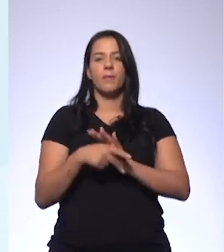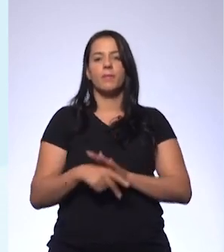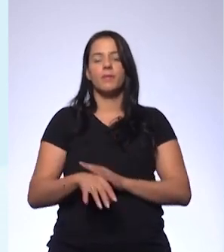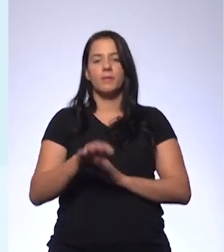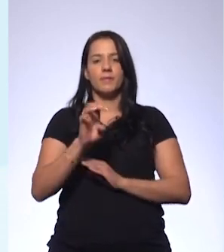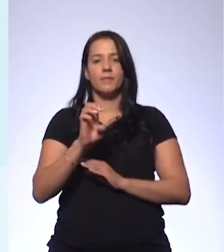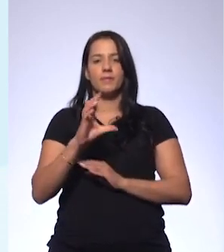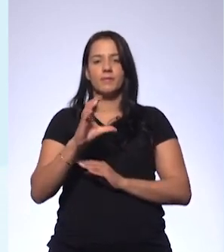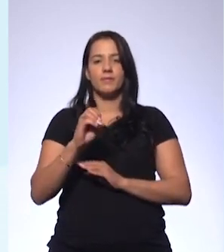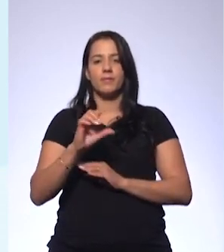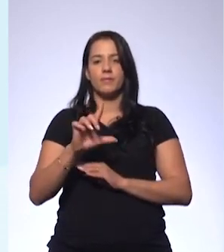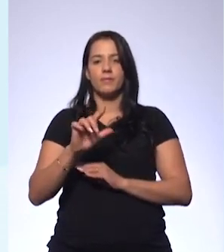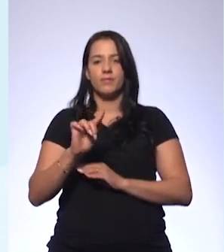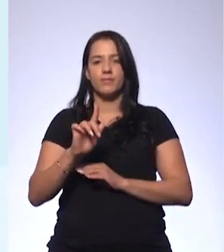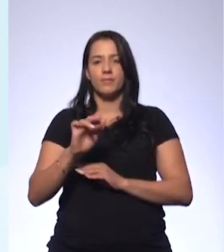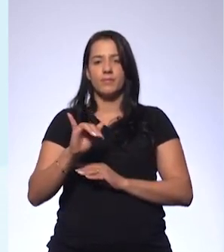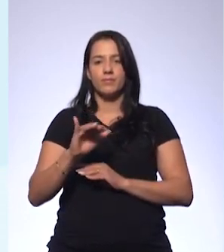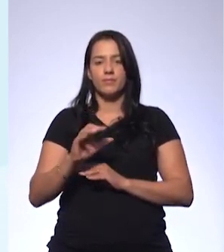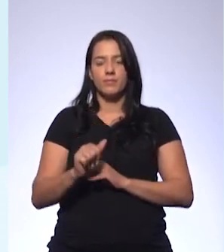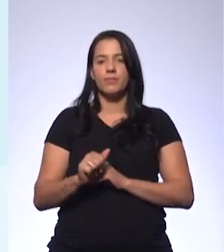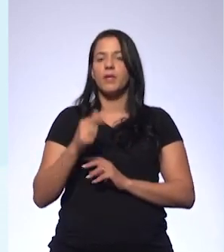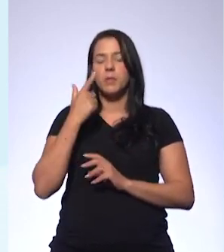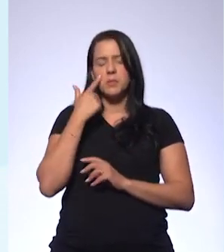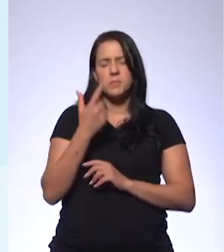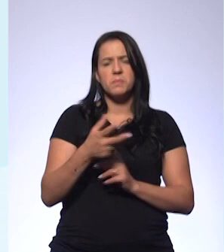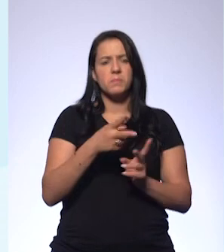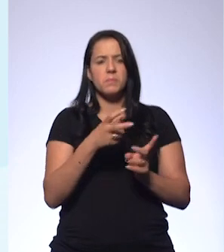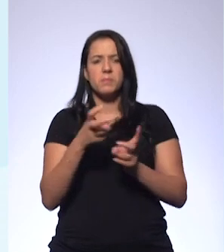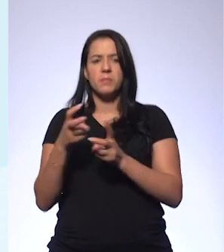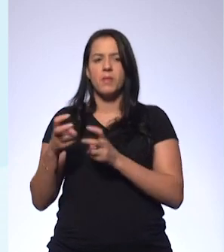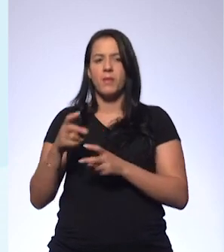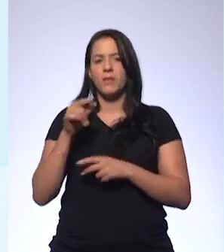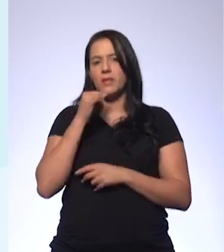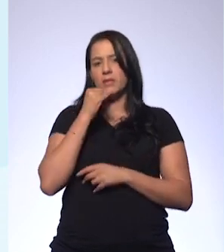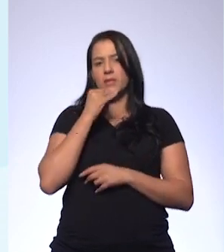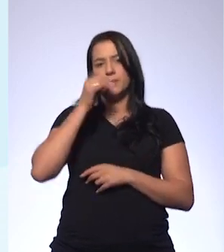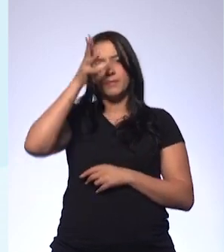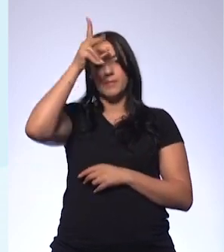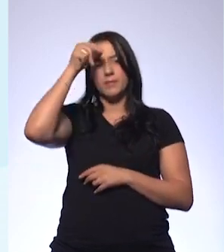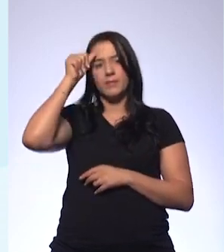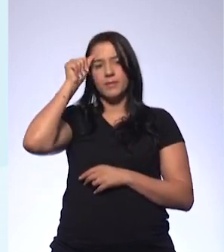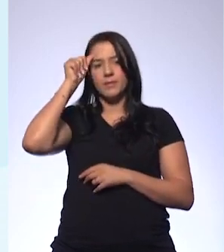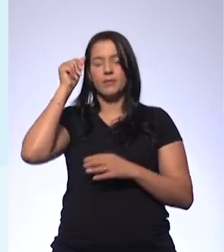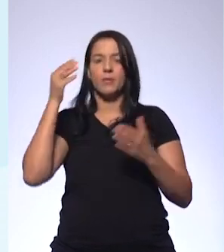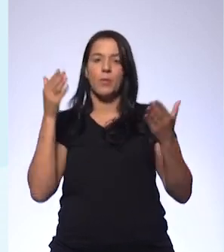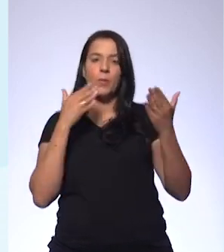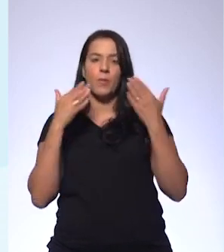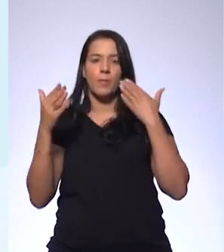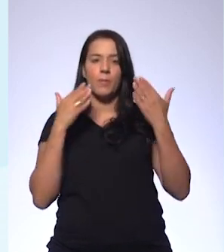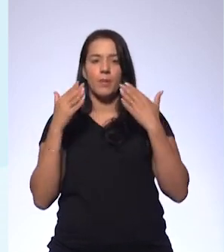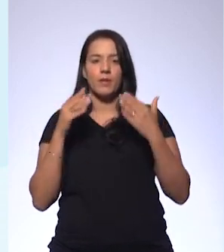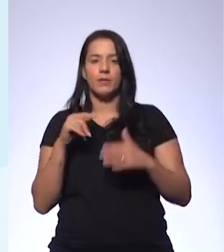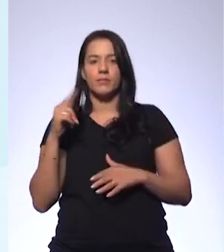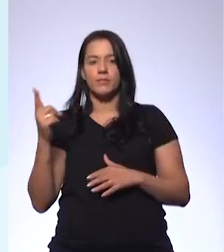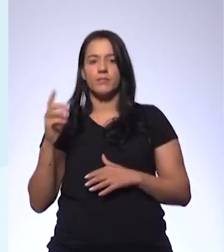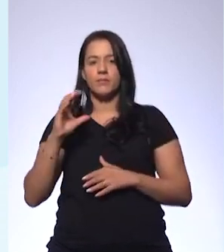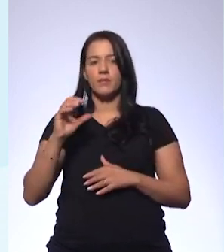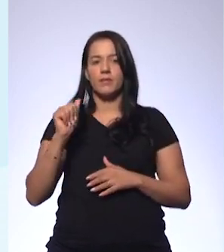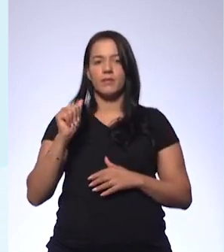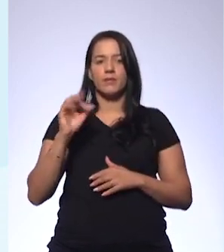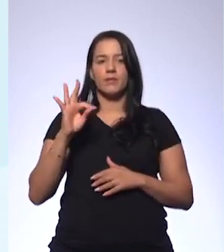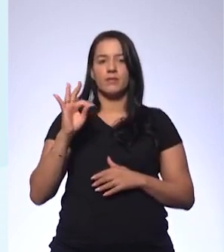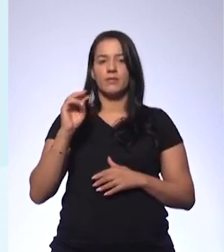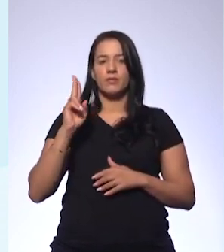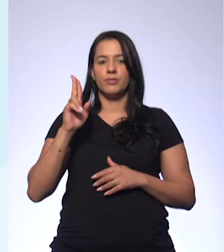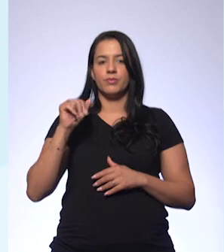elas possuem, a gente consegue perceber, né, que se a gente pegar a Amazônia, por exemplo, e comparar com a Caatinga, né, como que é o clima,